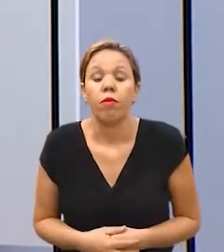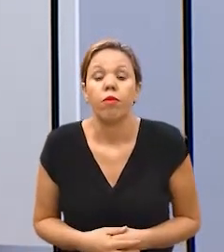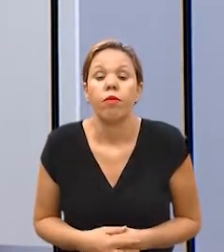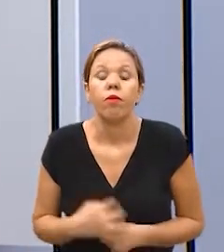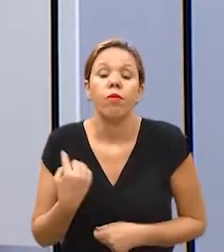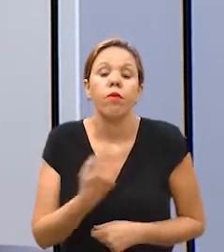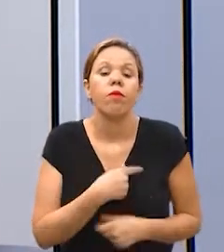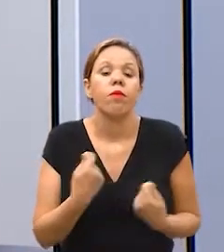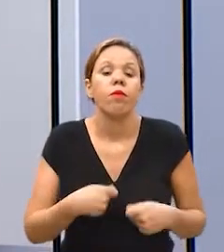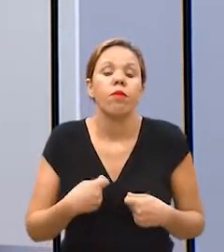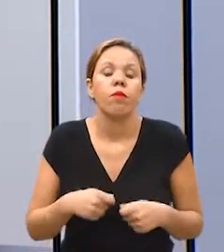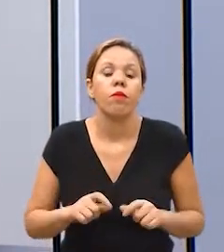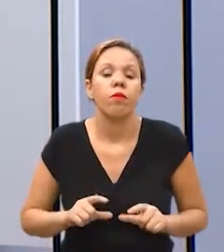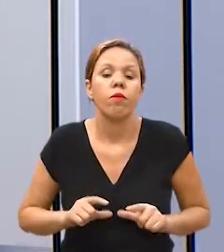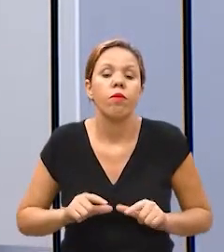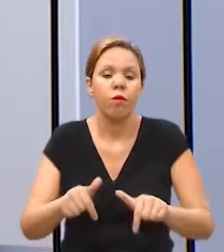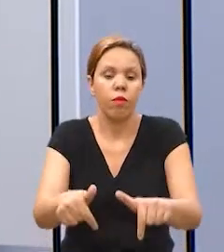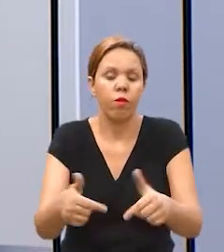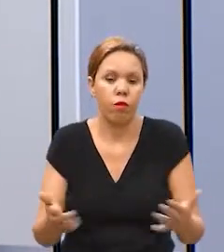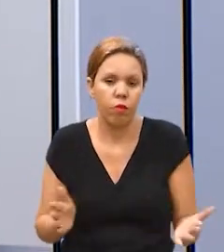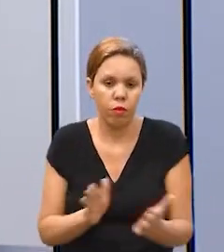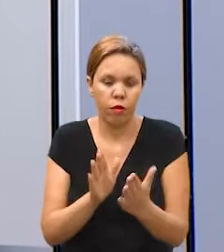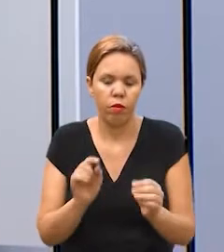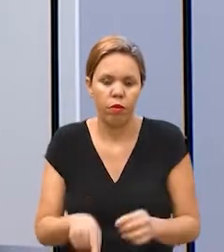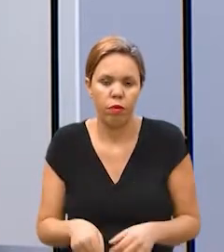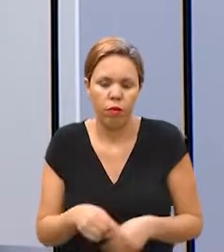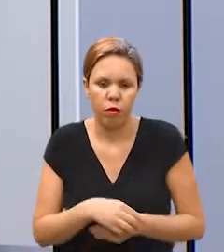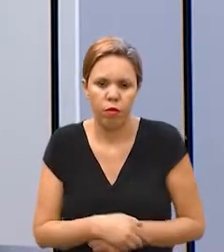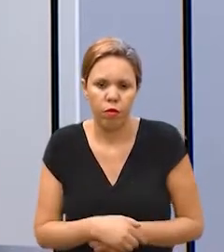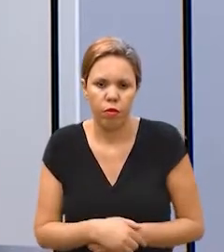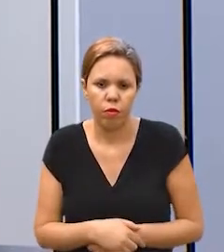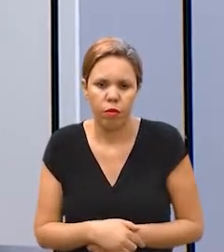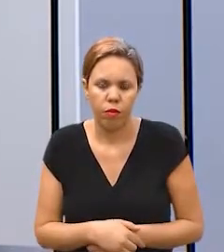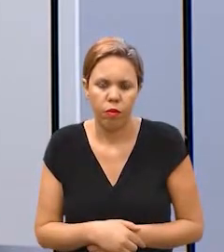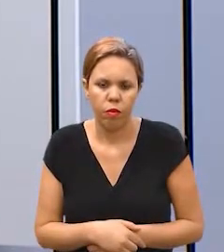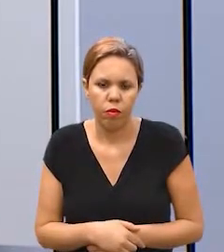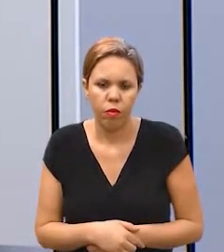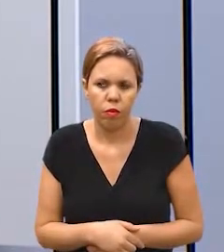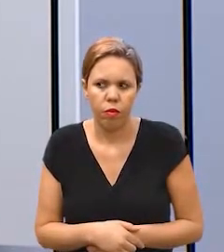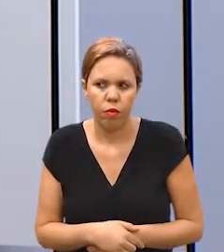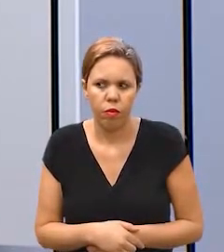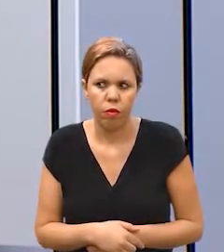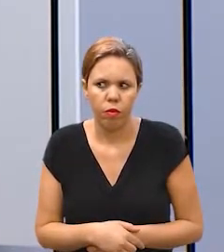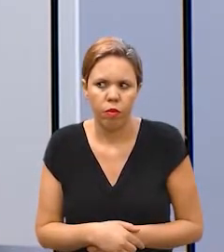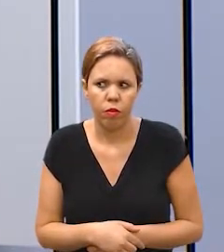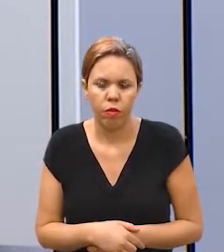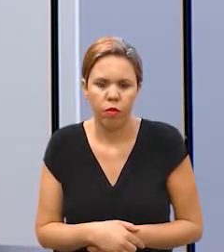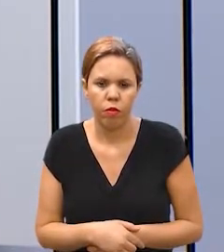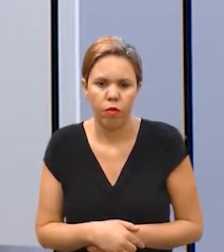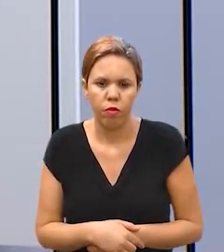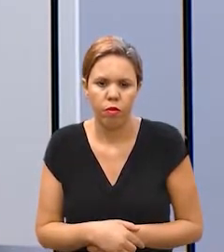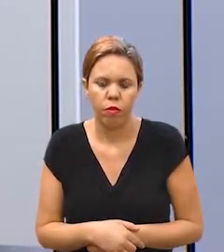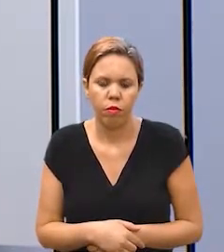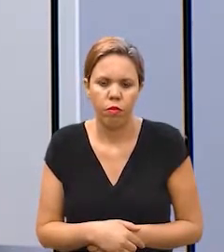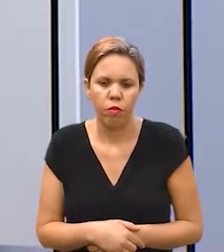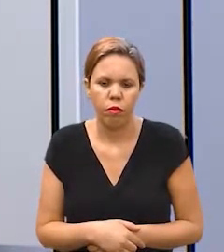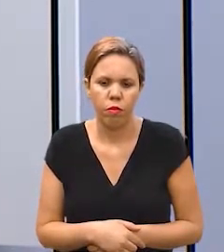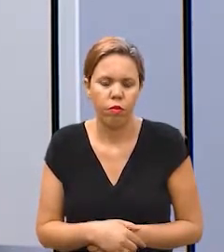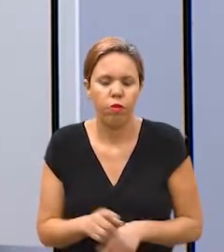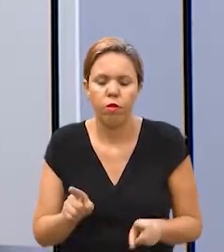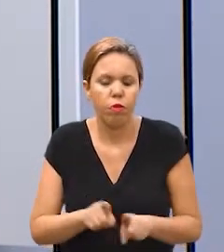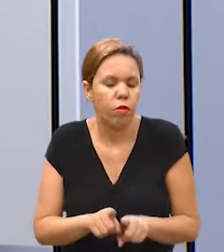precisamos enfrentar isso sem uma lógica de redução de